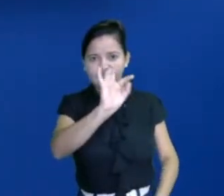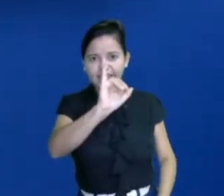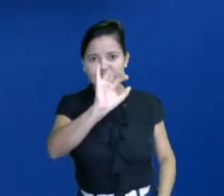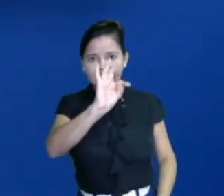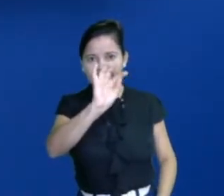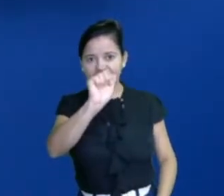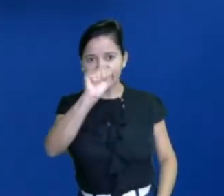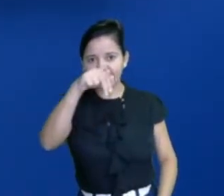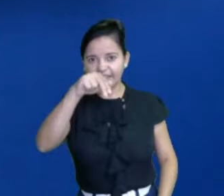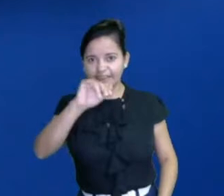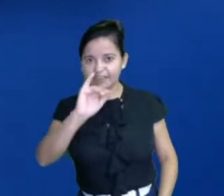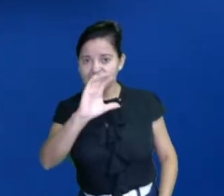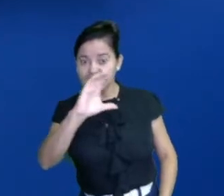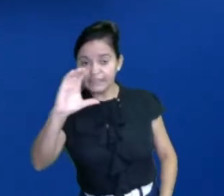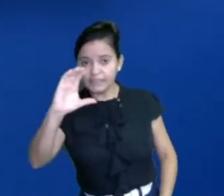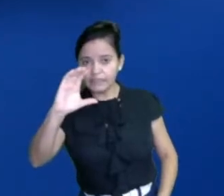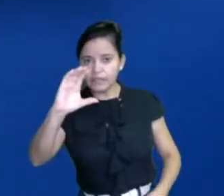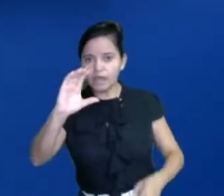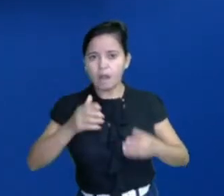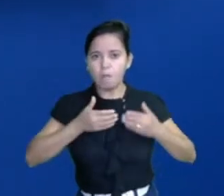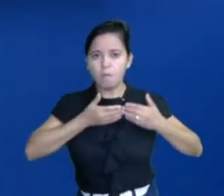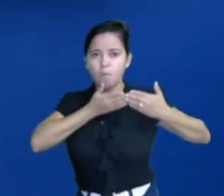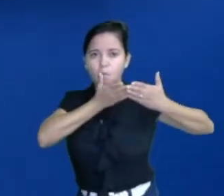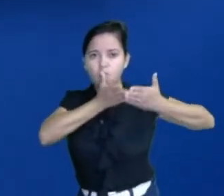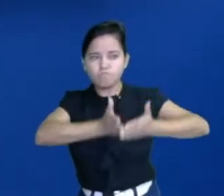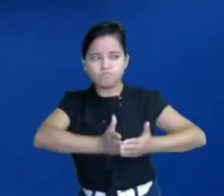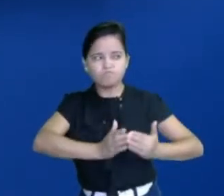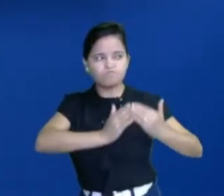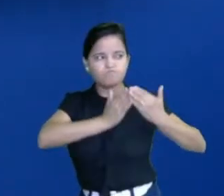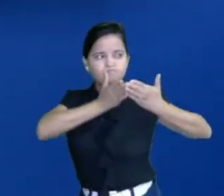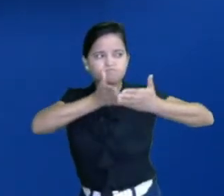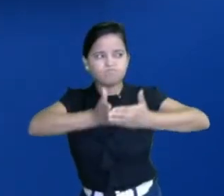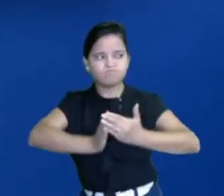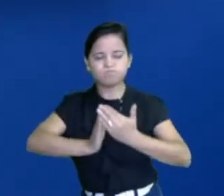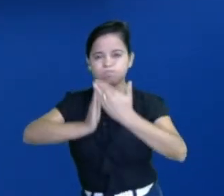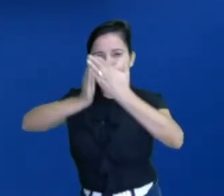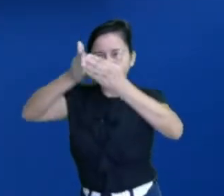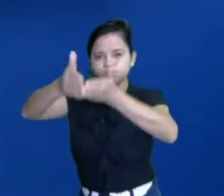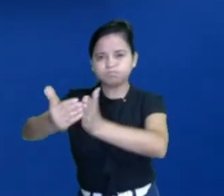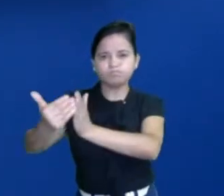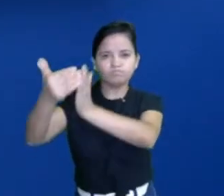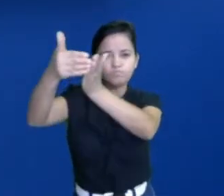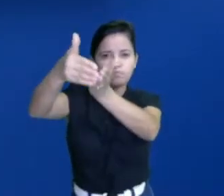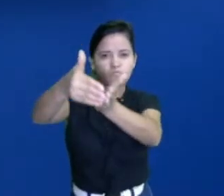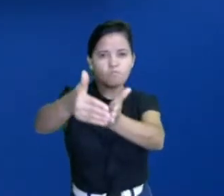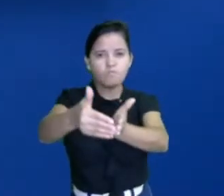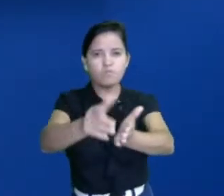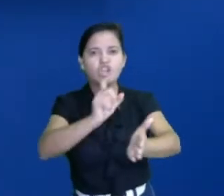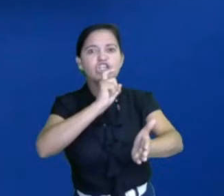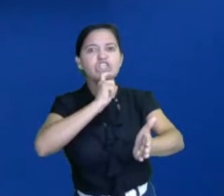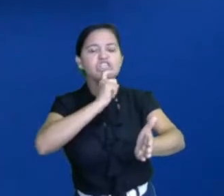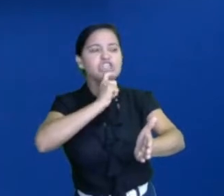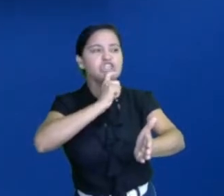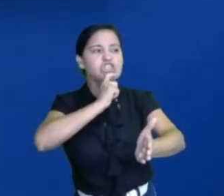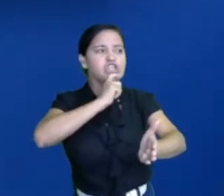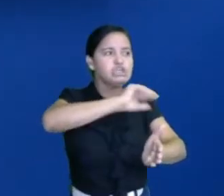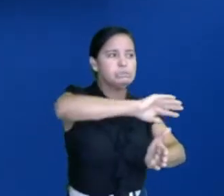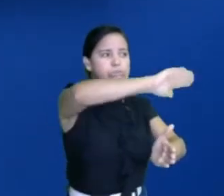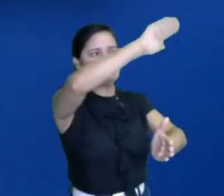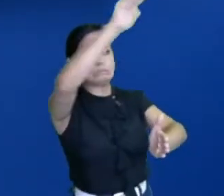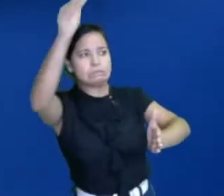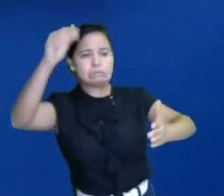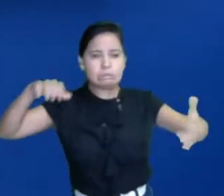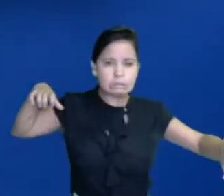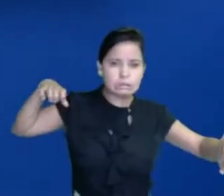assista. É a história de um grande navio, né, que bateu em um iceberg e aí ele